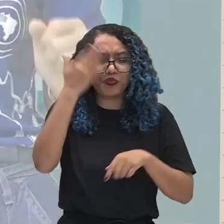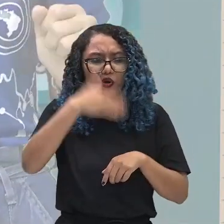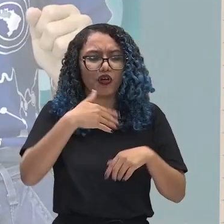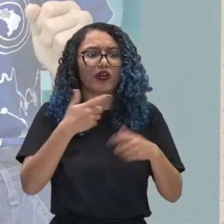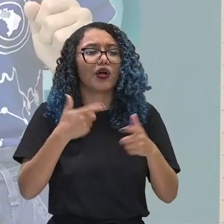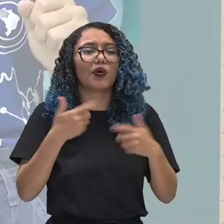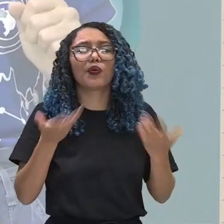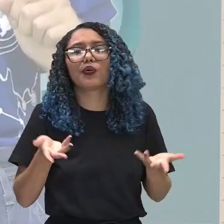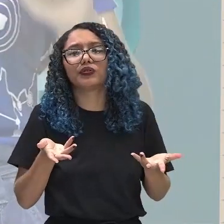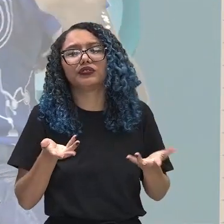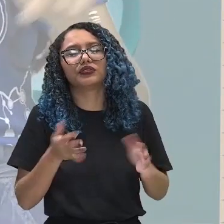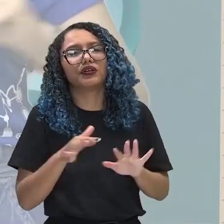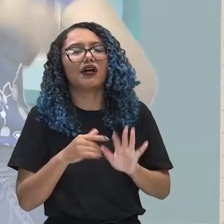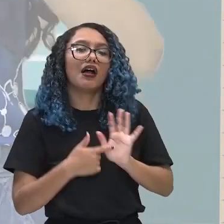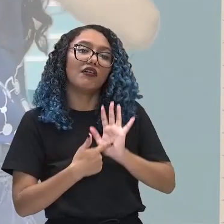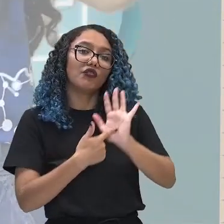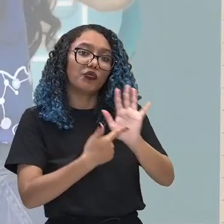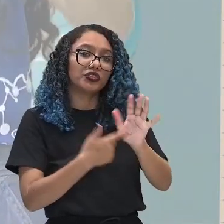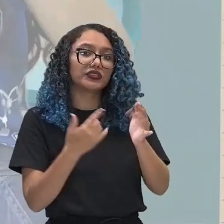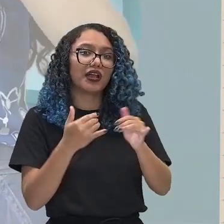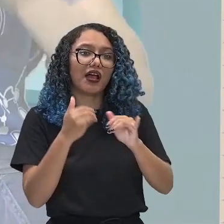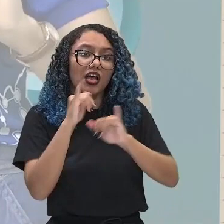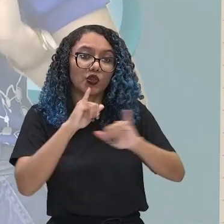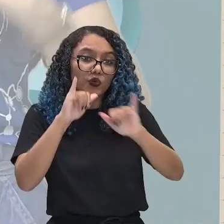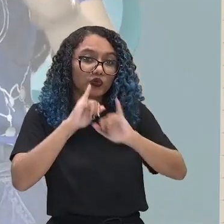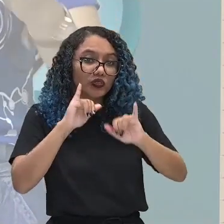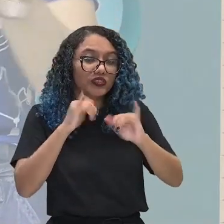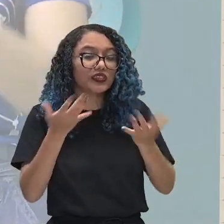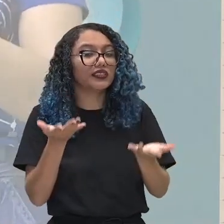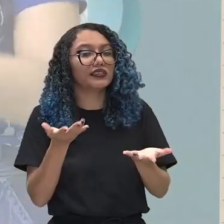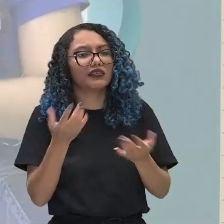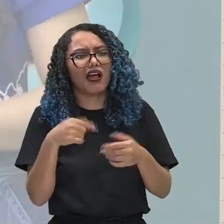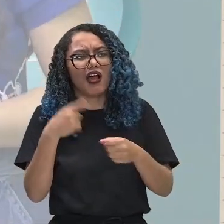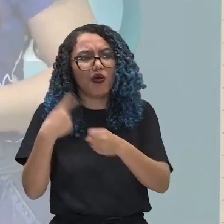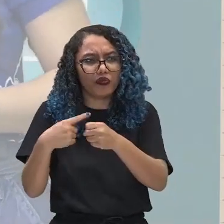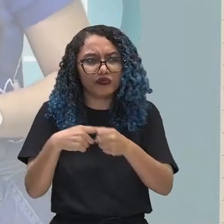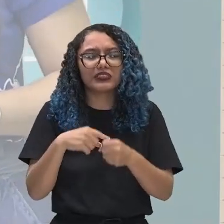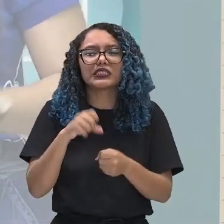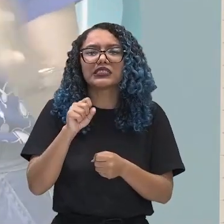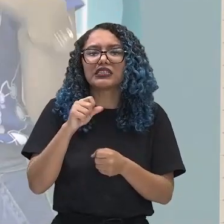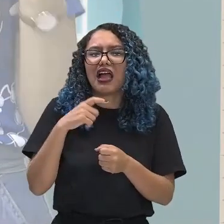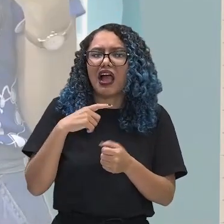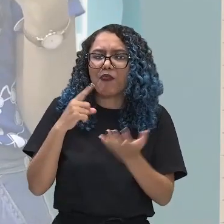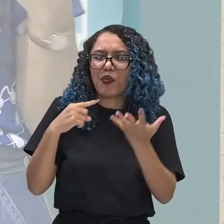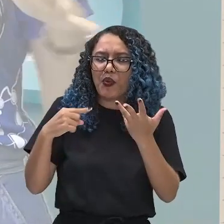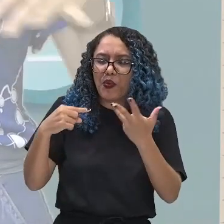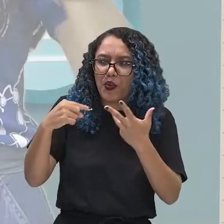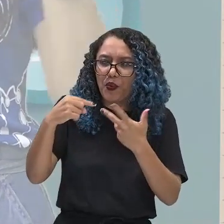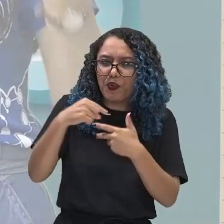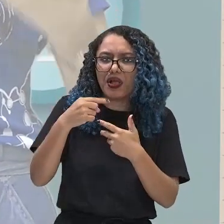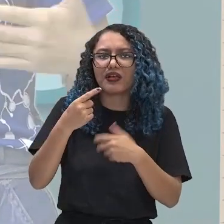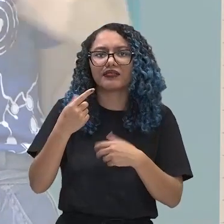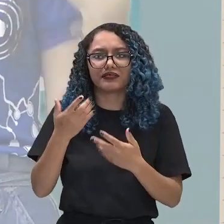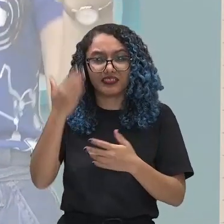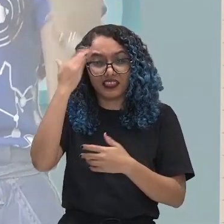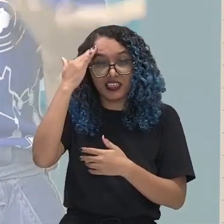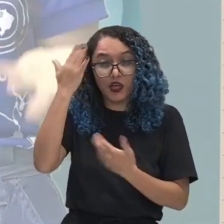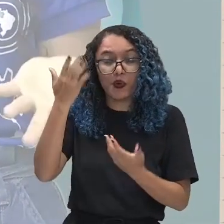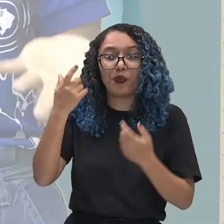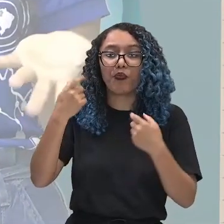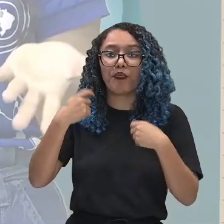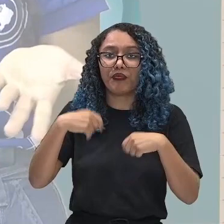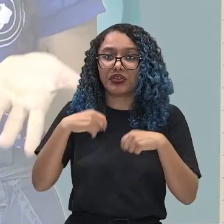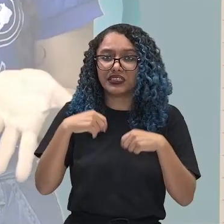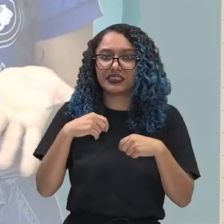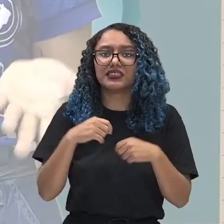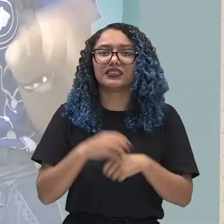um noticiário, por exemplo, que realmente, ó, lá no município tal aconteceu tal situação. Vocês compreendem? Então, eu não posso só dar